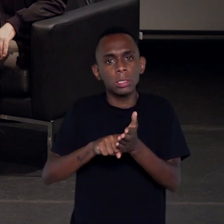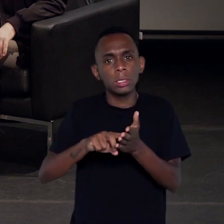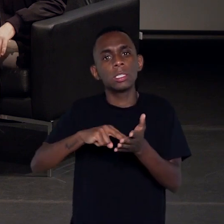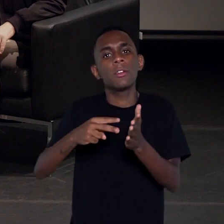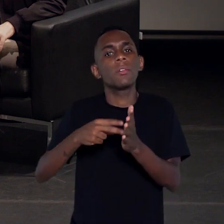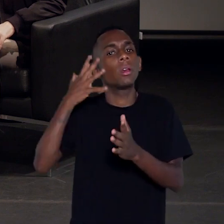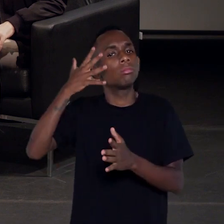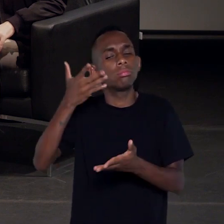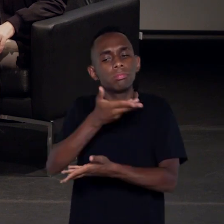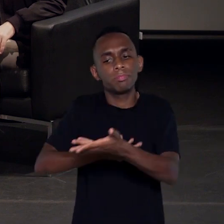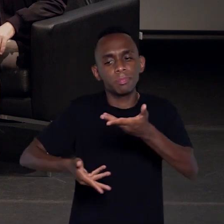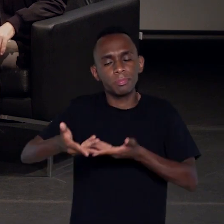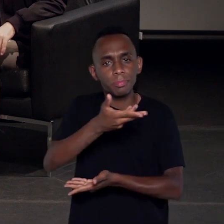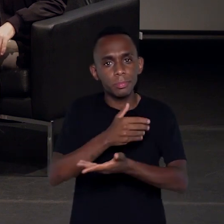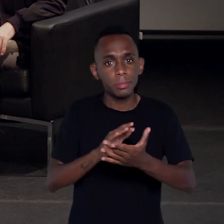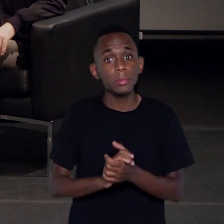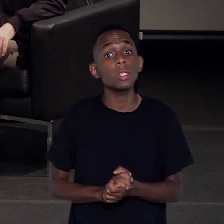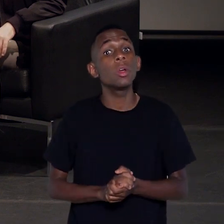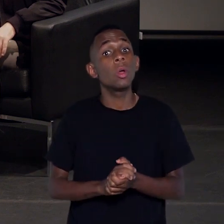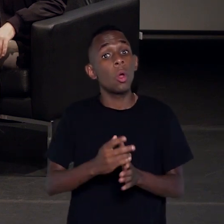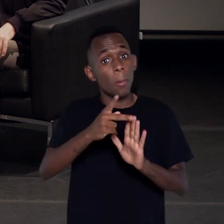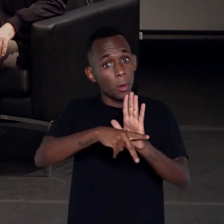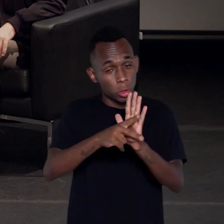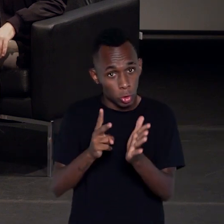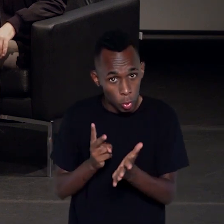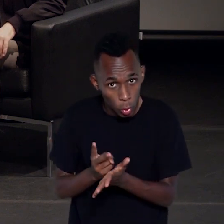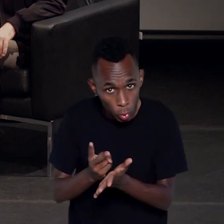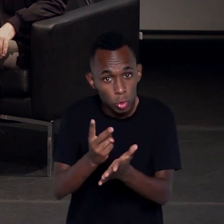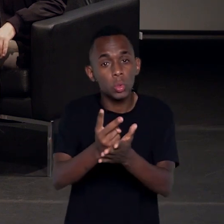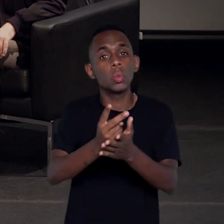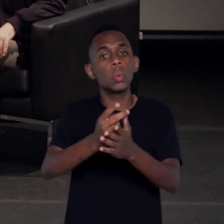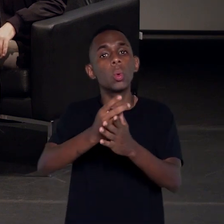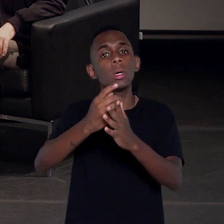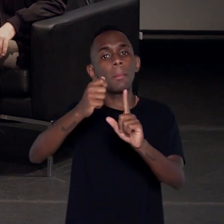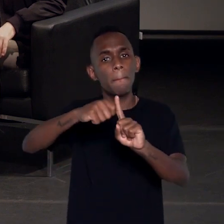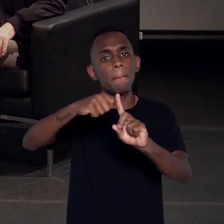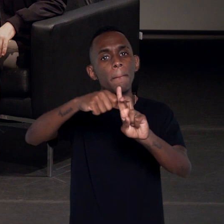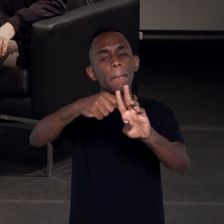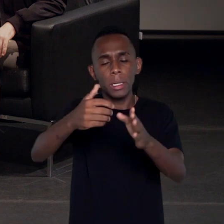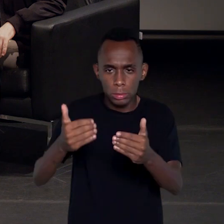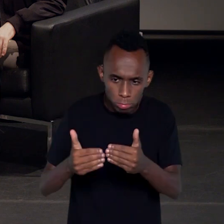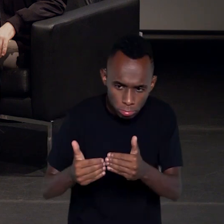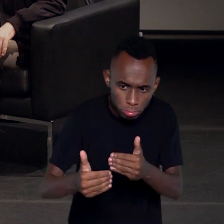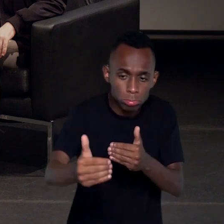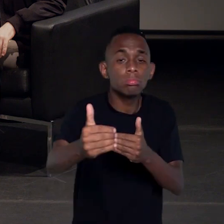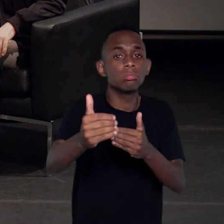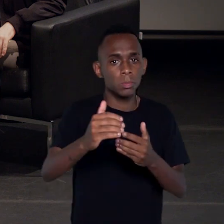encontros. O projeto continua, né? A gente tem mais uma sessão por mês até o final do ano,